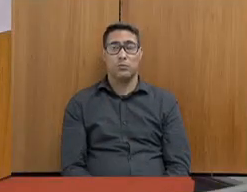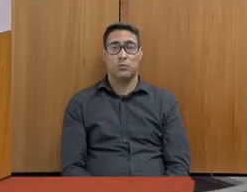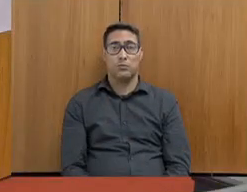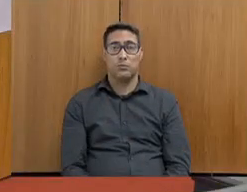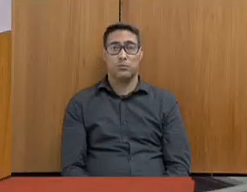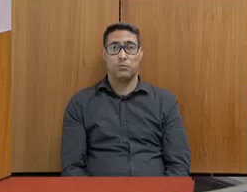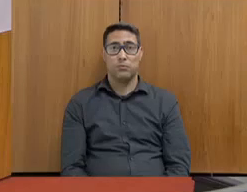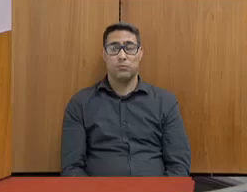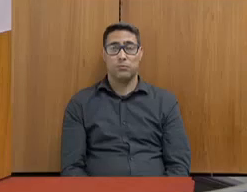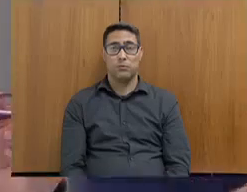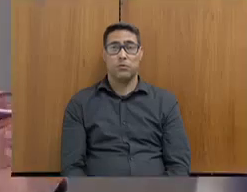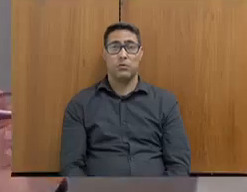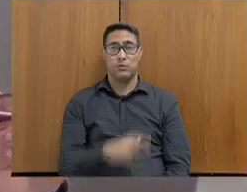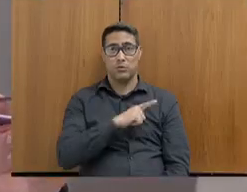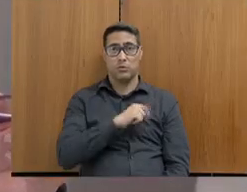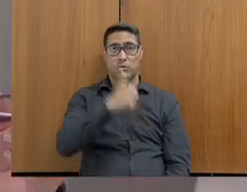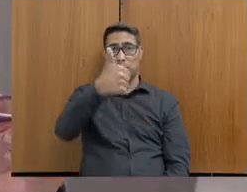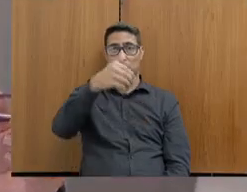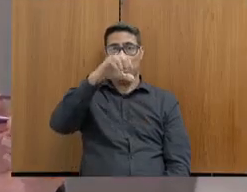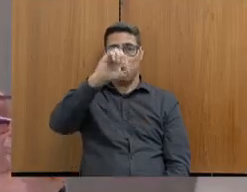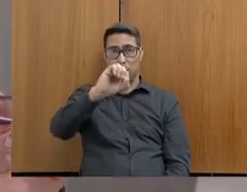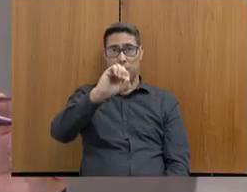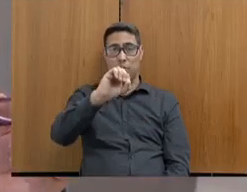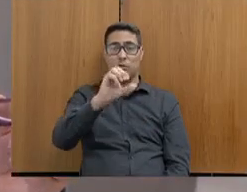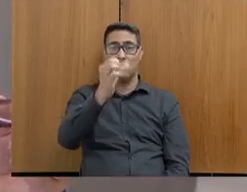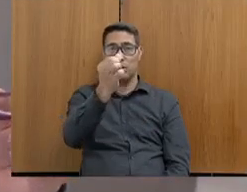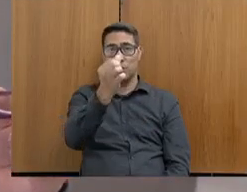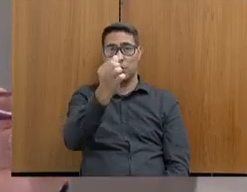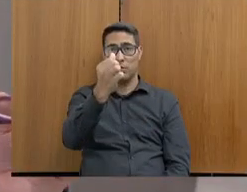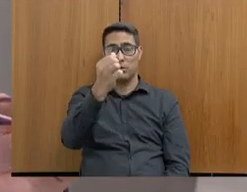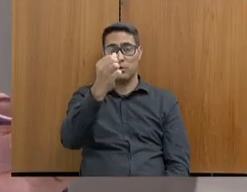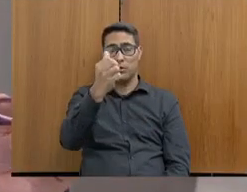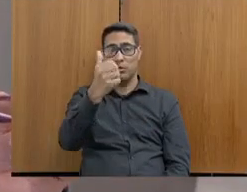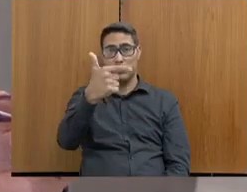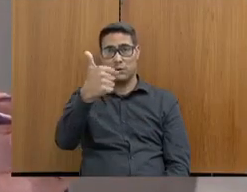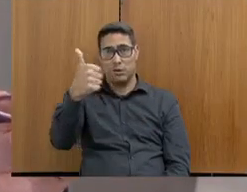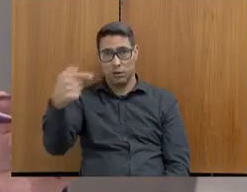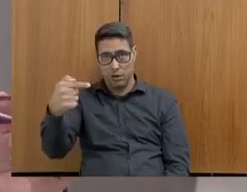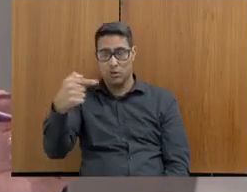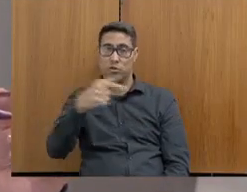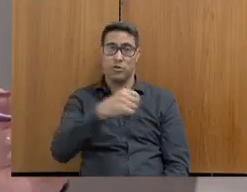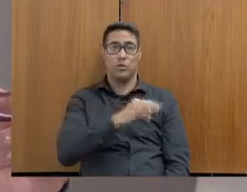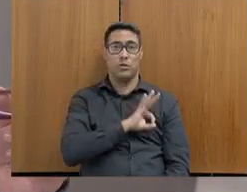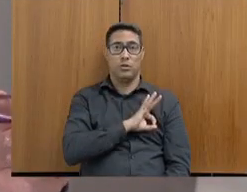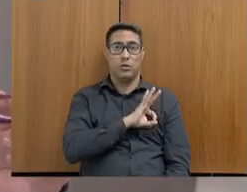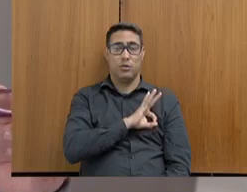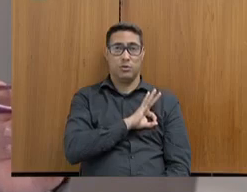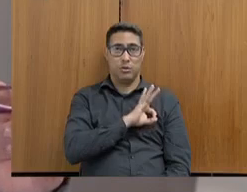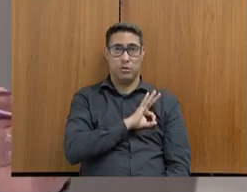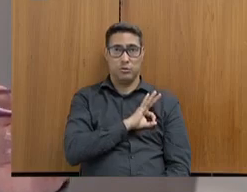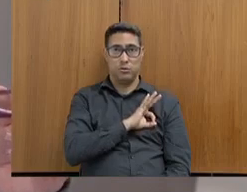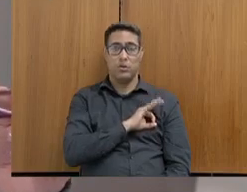nós temos 10.617 servidores é do quadro policial e